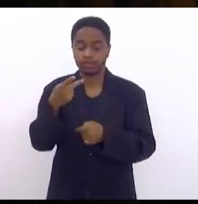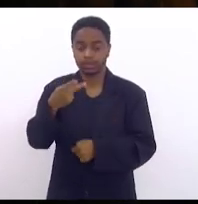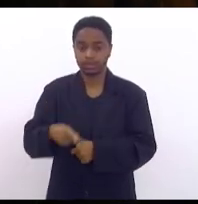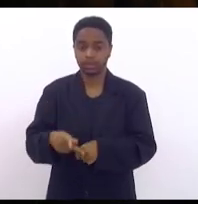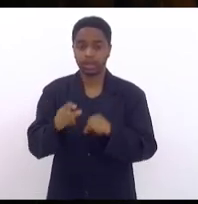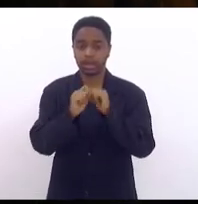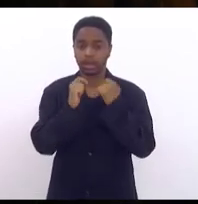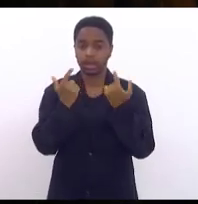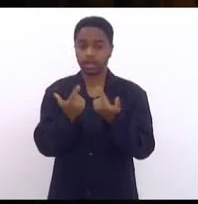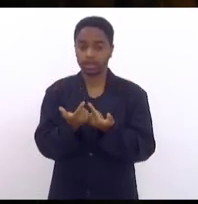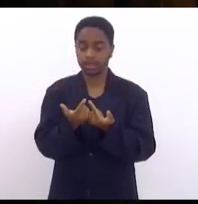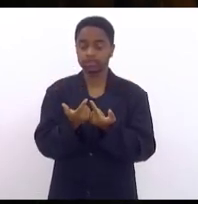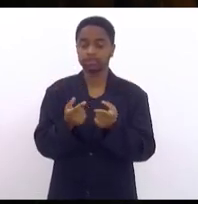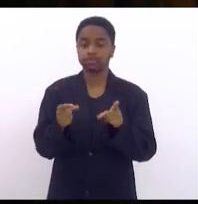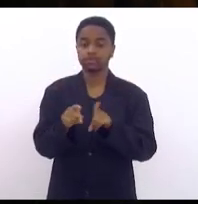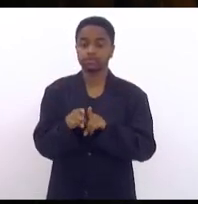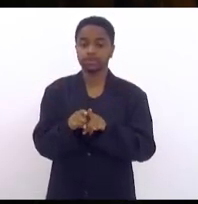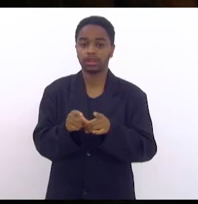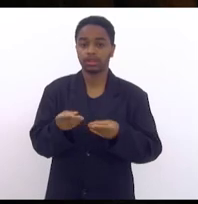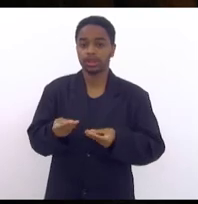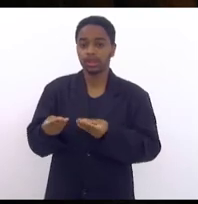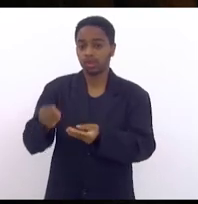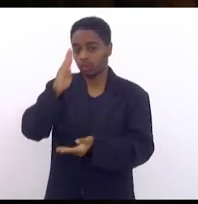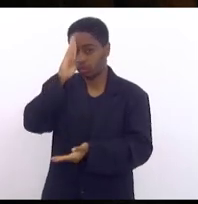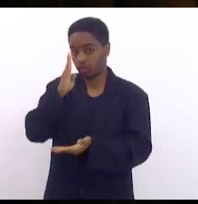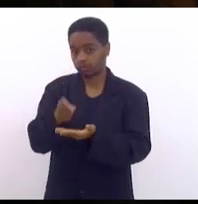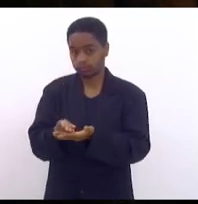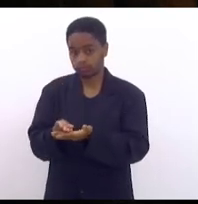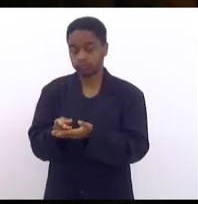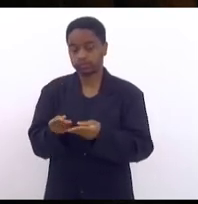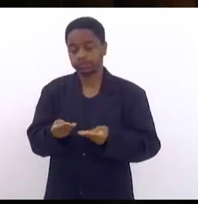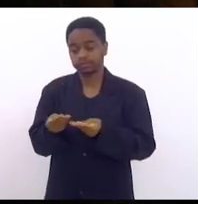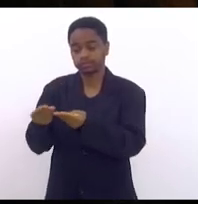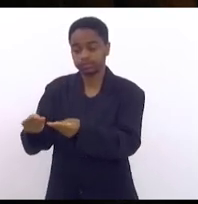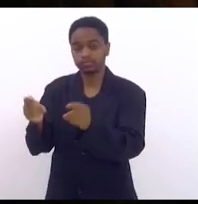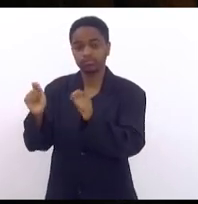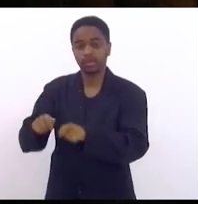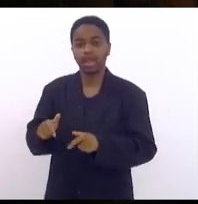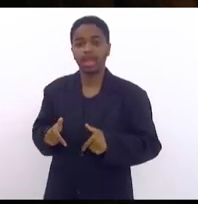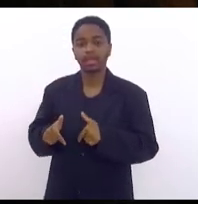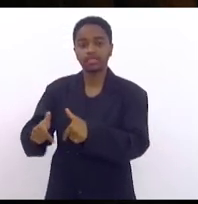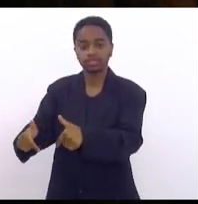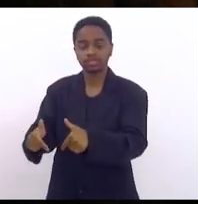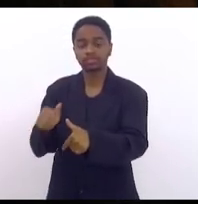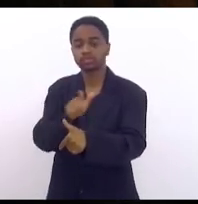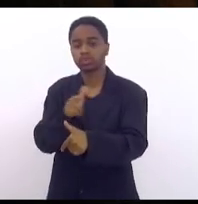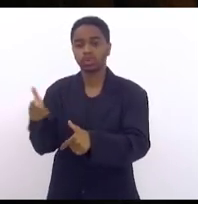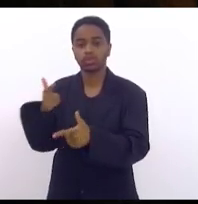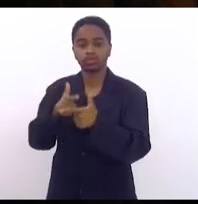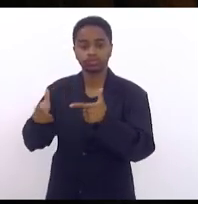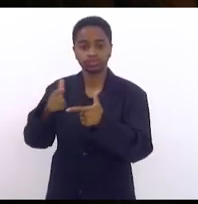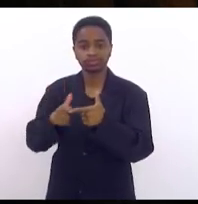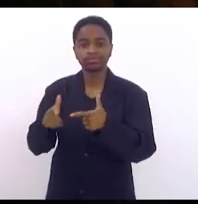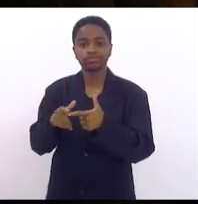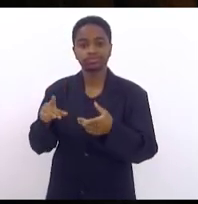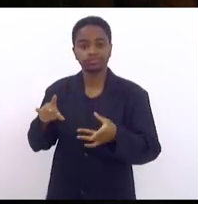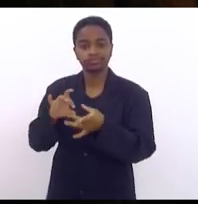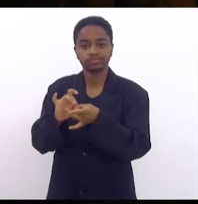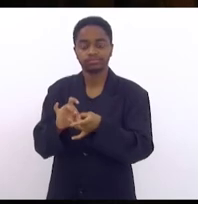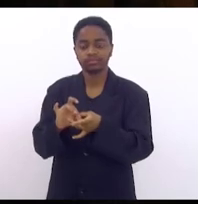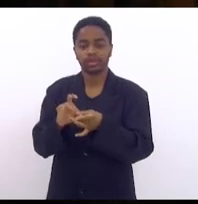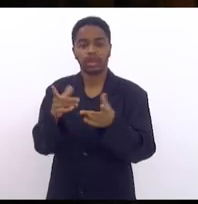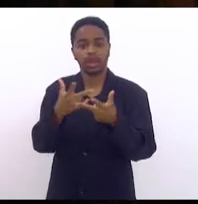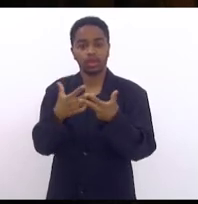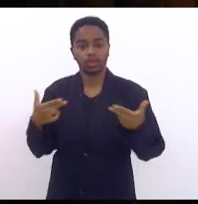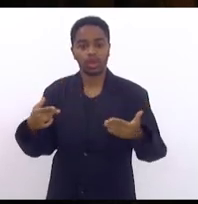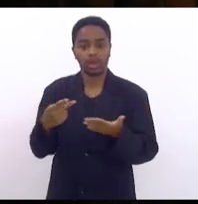Legislativa entregou, confiou à Prefeitura do Rio de Janeiro para agir num outro problema que tem absoluta conexão com os